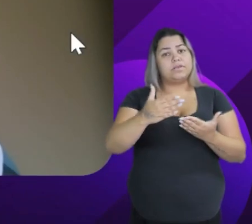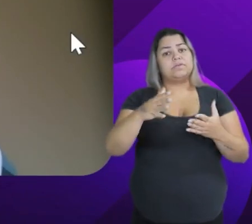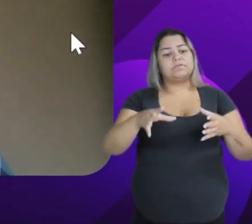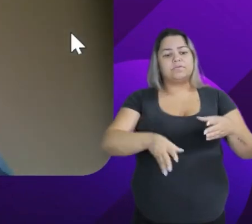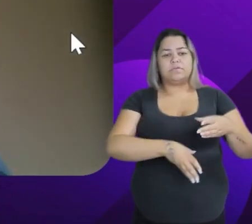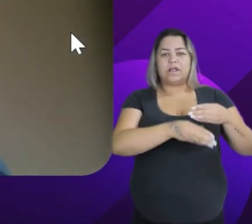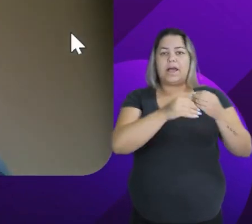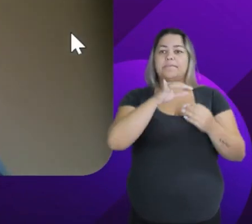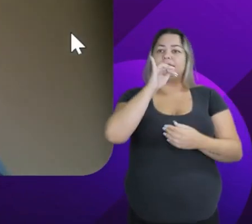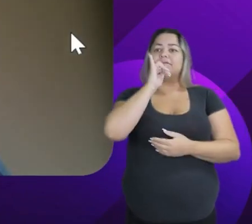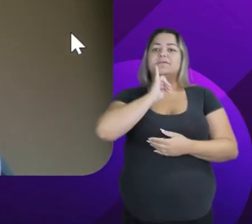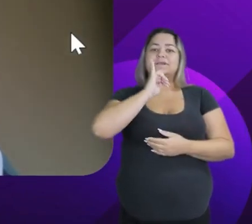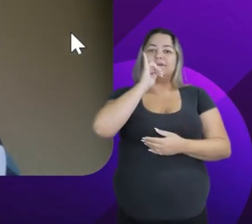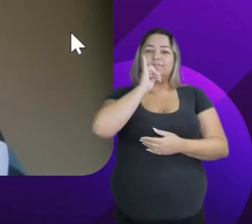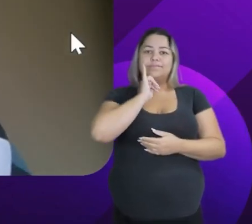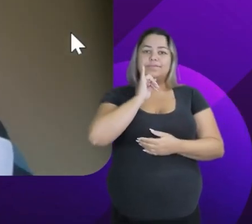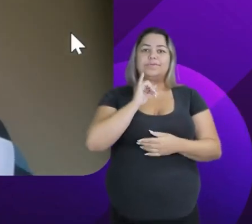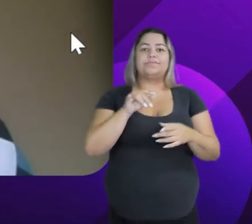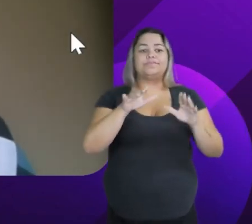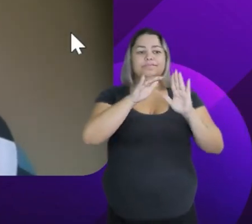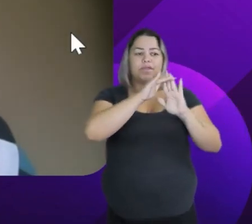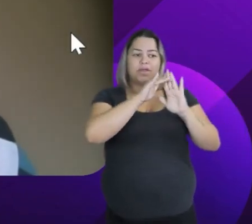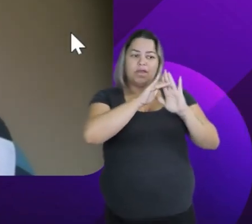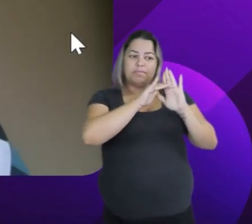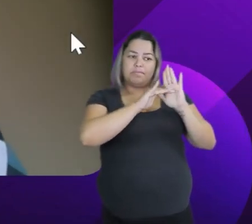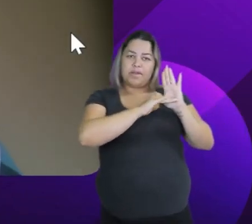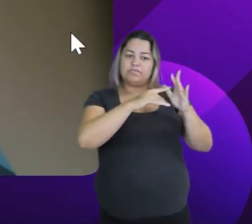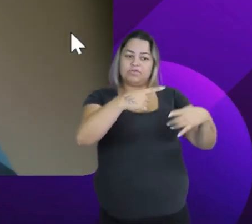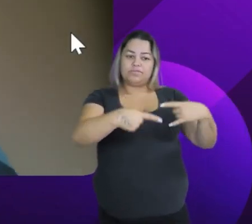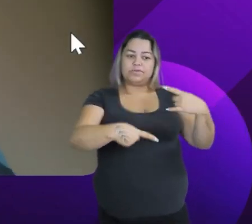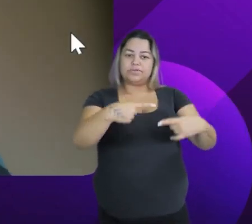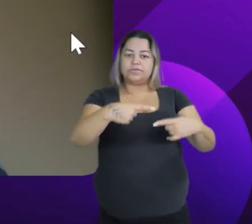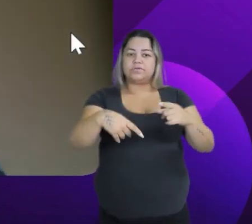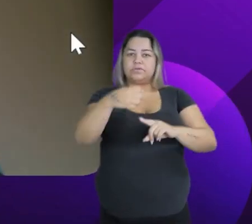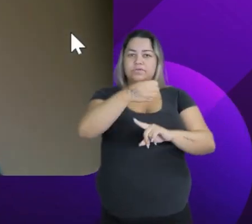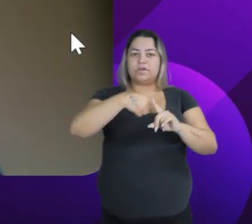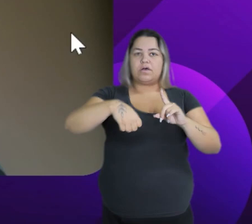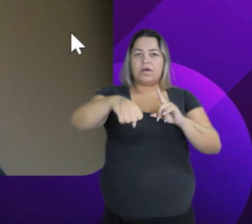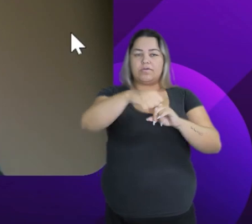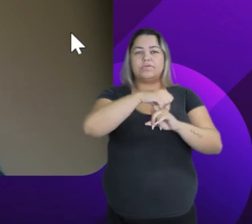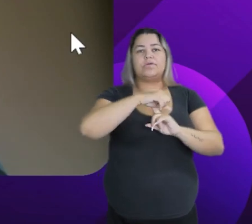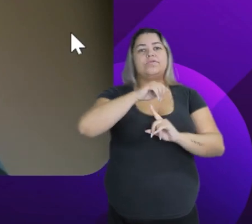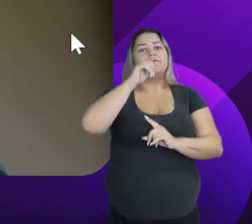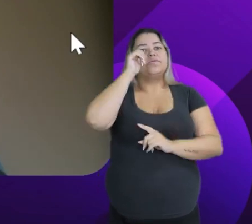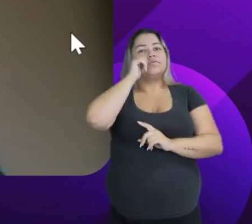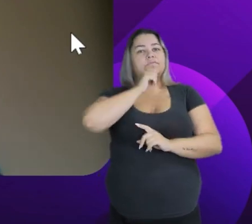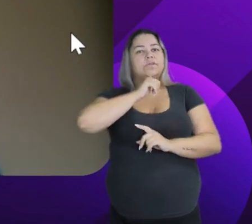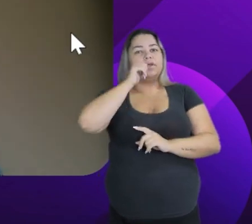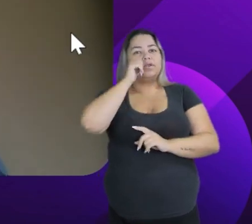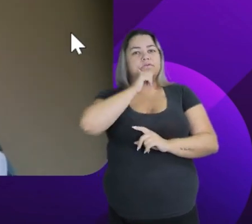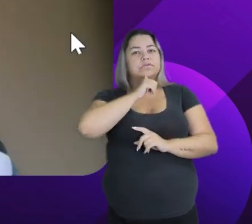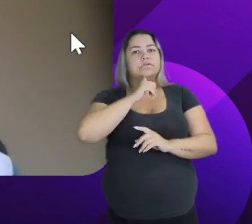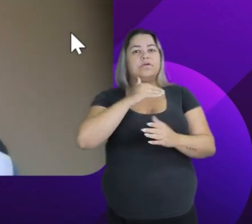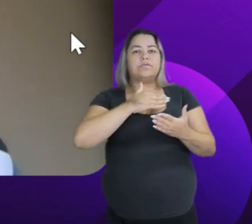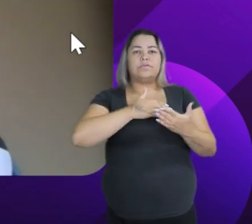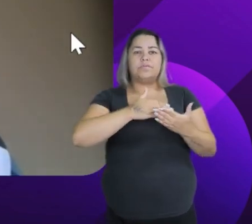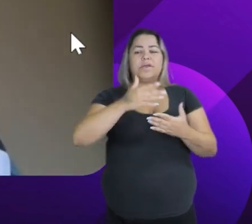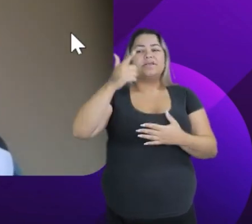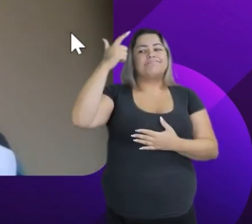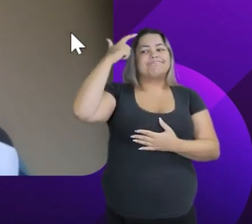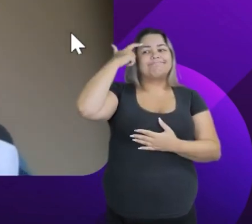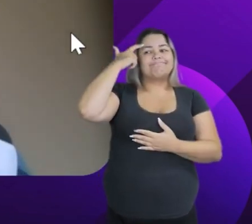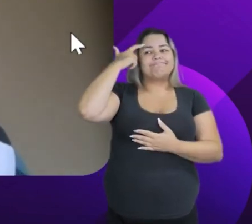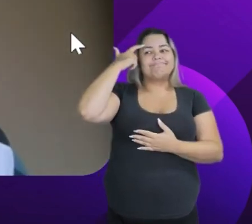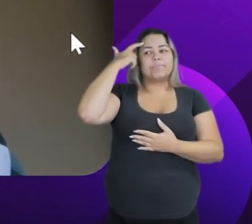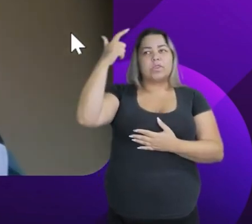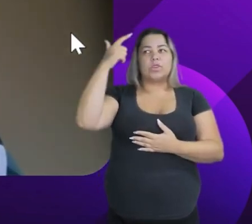por exemplo, a pauta de política social na ótica de mulheres, a gente começa a pensar em